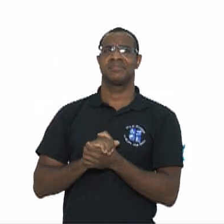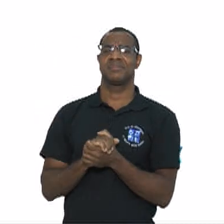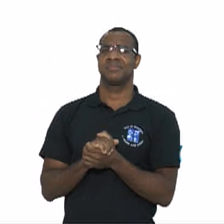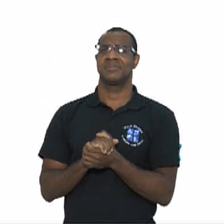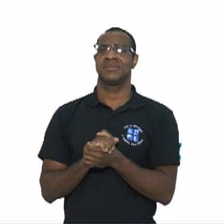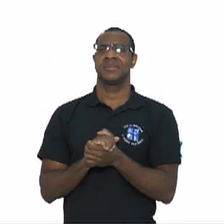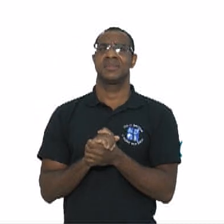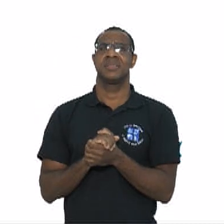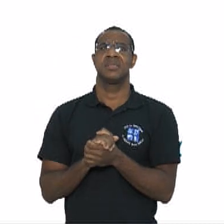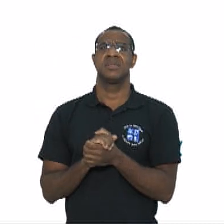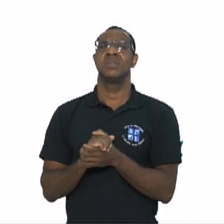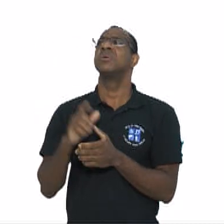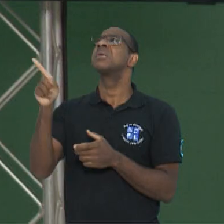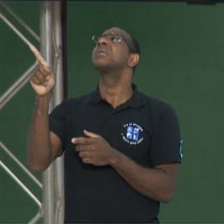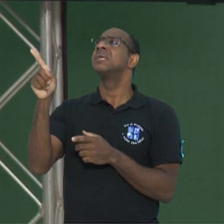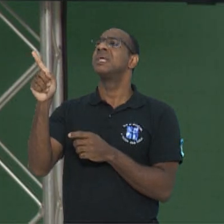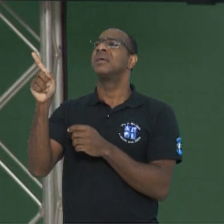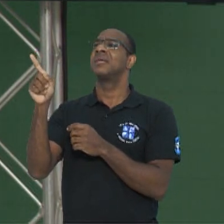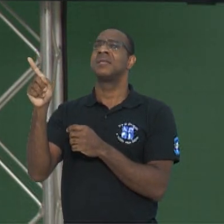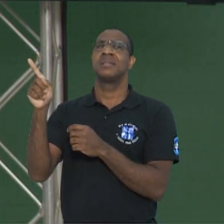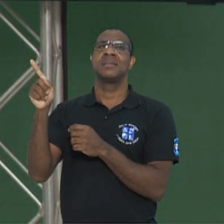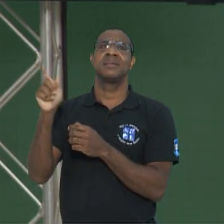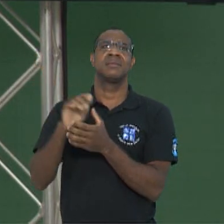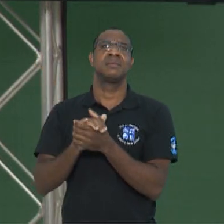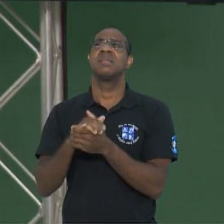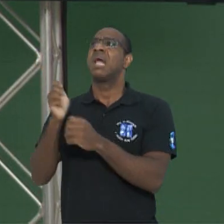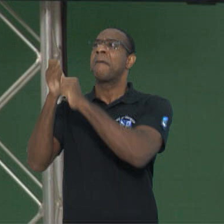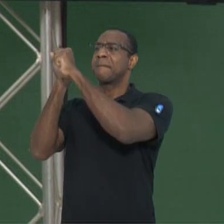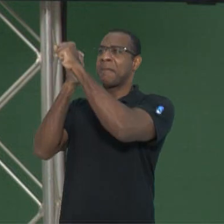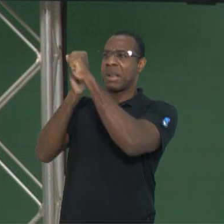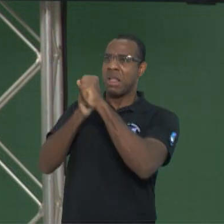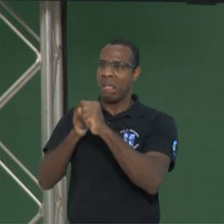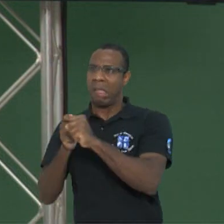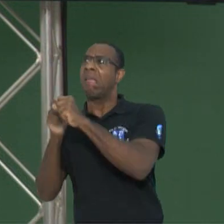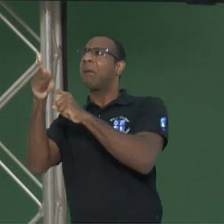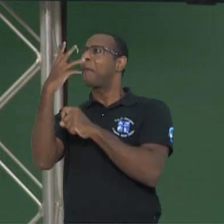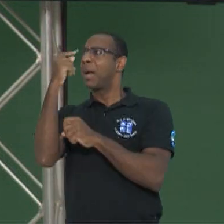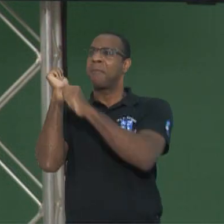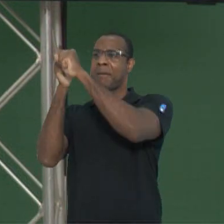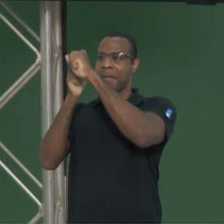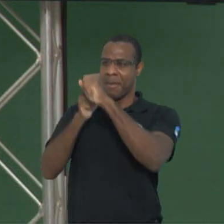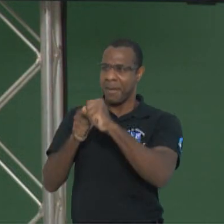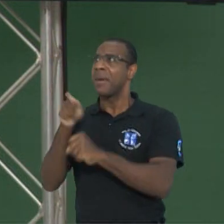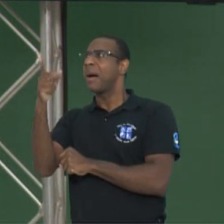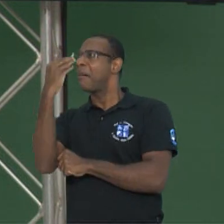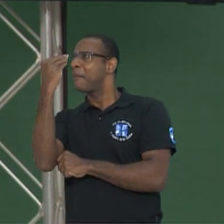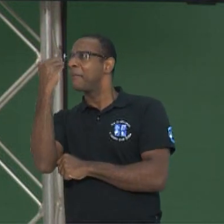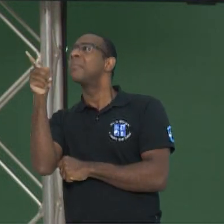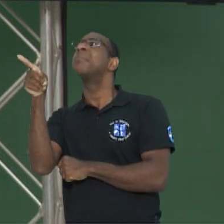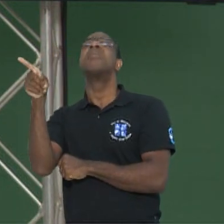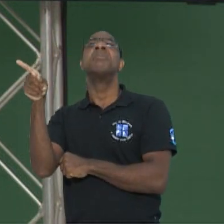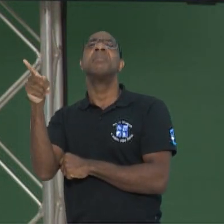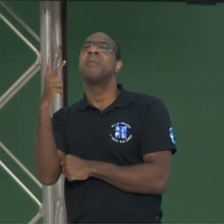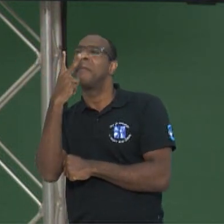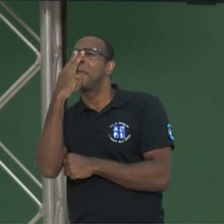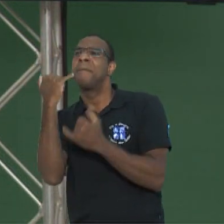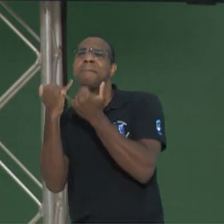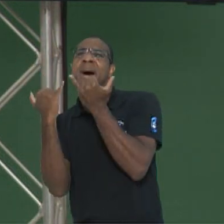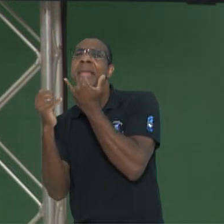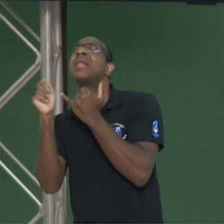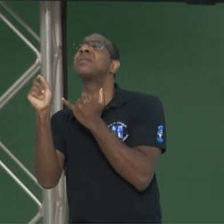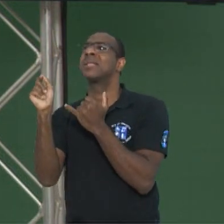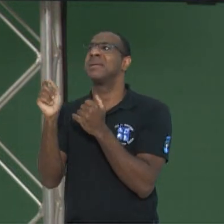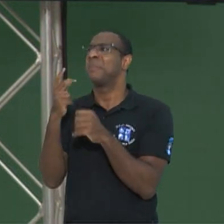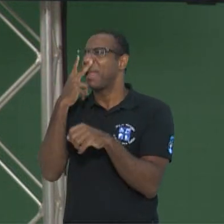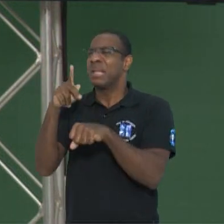O que essa estátua, enfim, essa escultura, esse monolítico, lítico, pedra, é